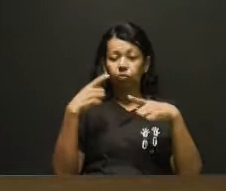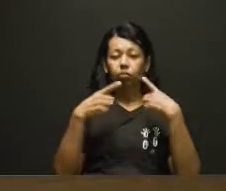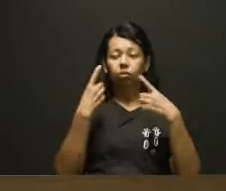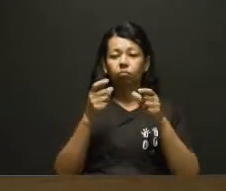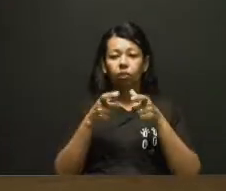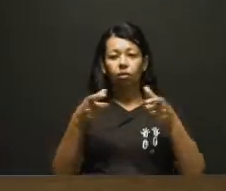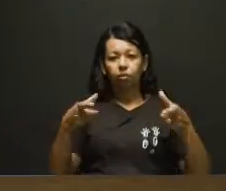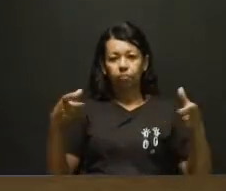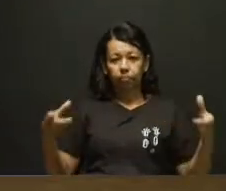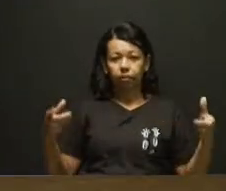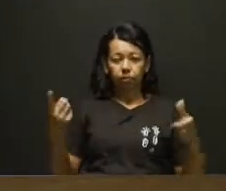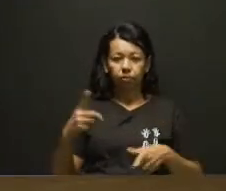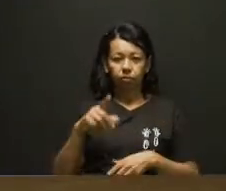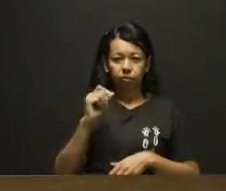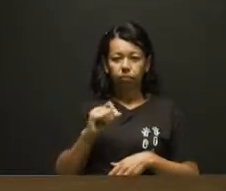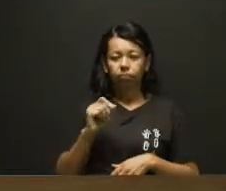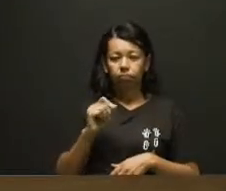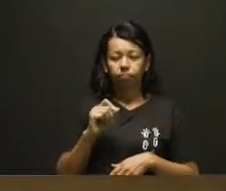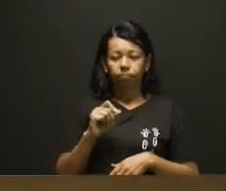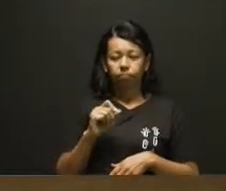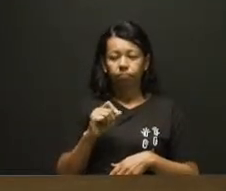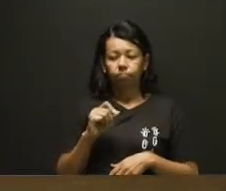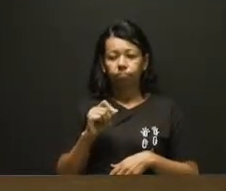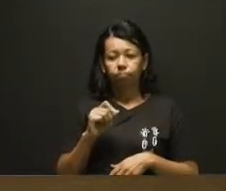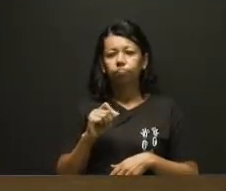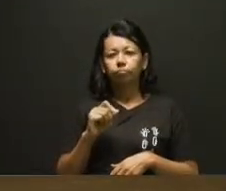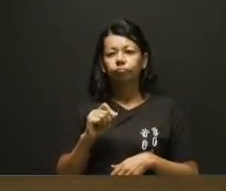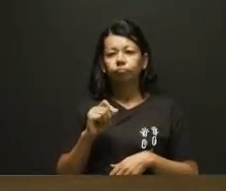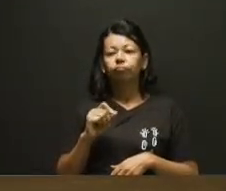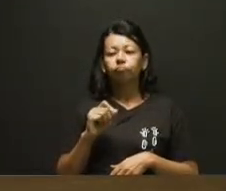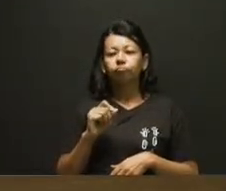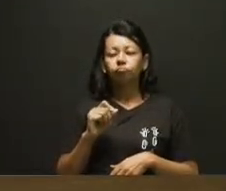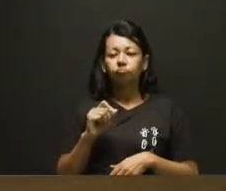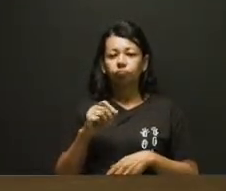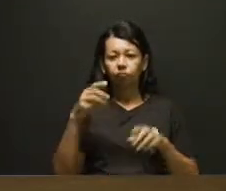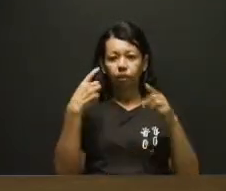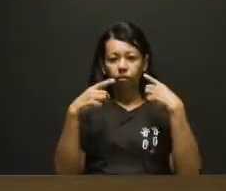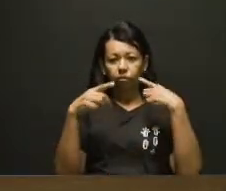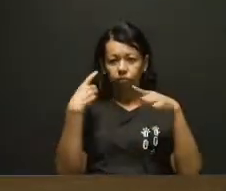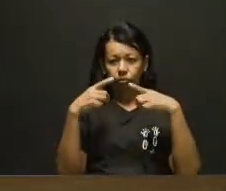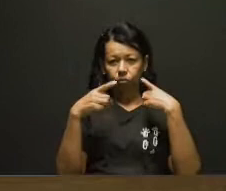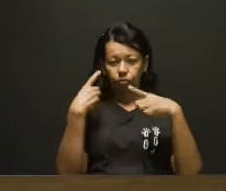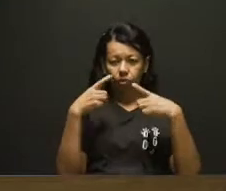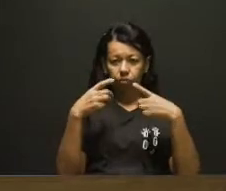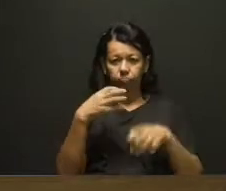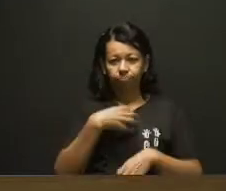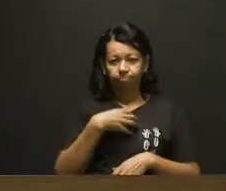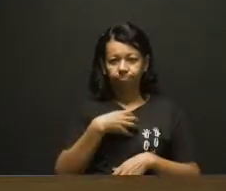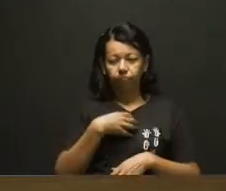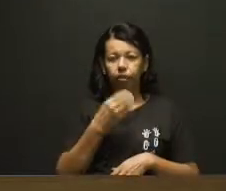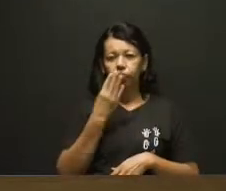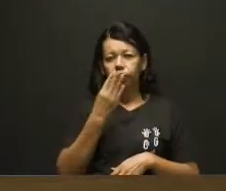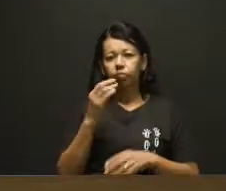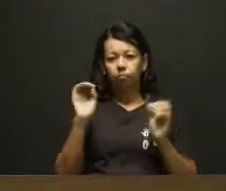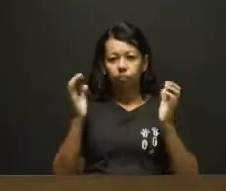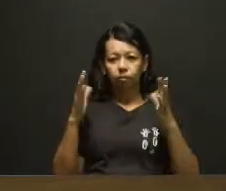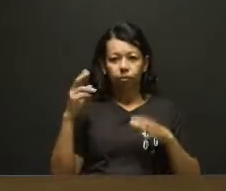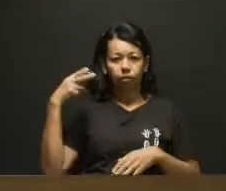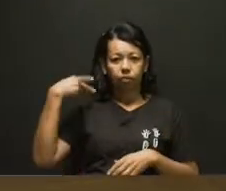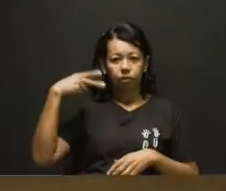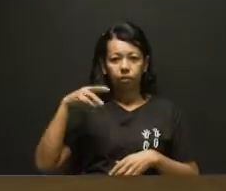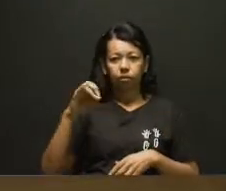ampliando essa é esse tipo de discussão é pedir para parabenizar o vereador